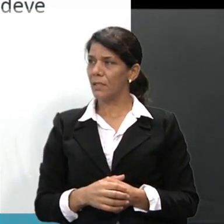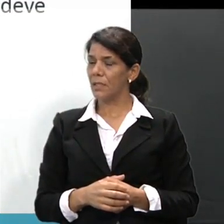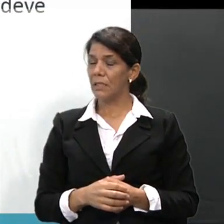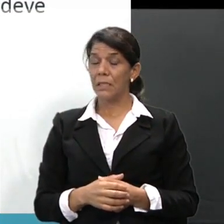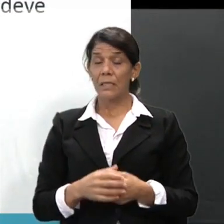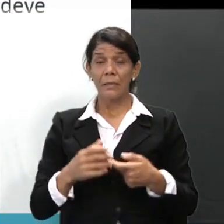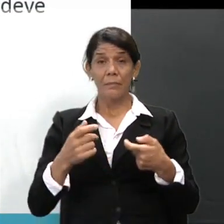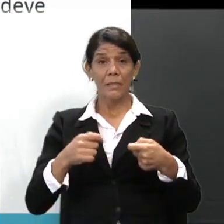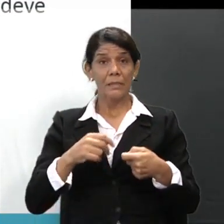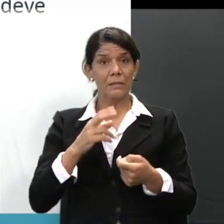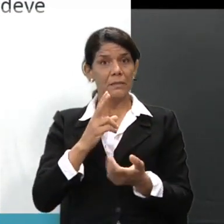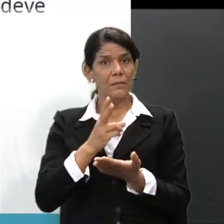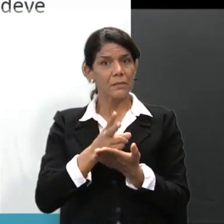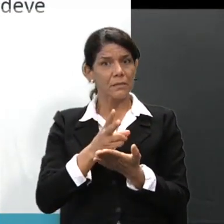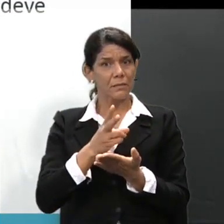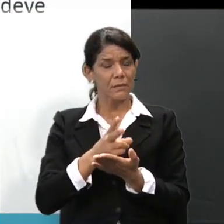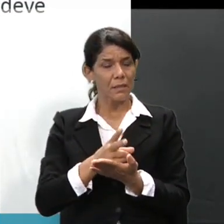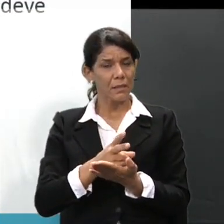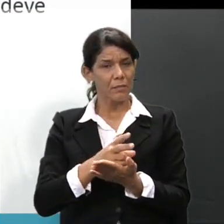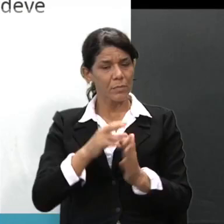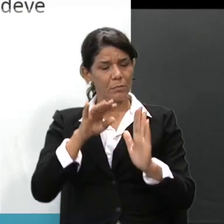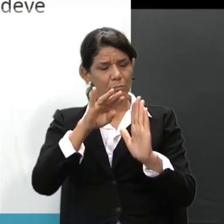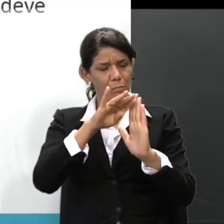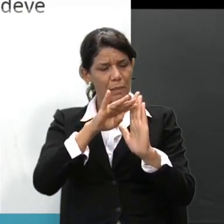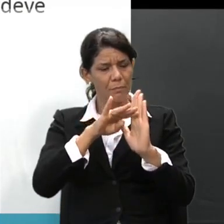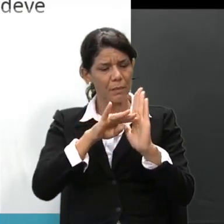para a prescrição médica.